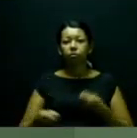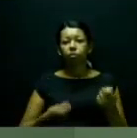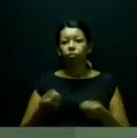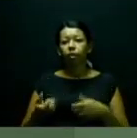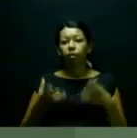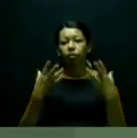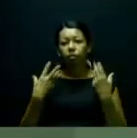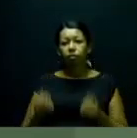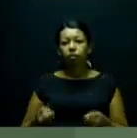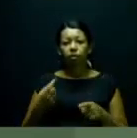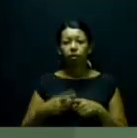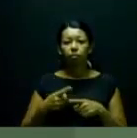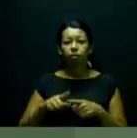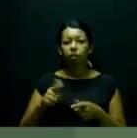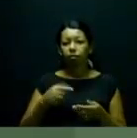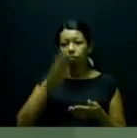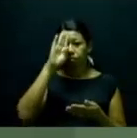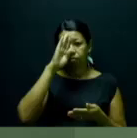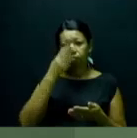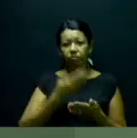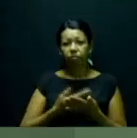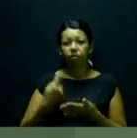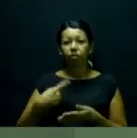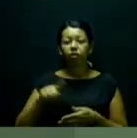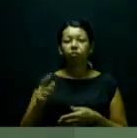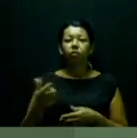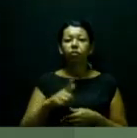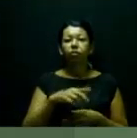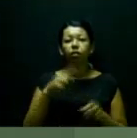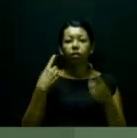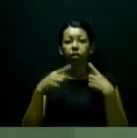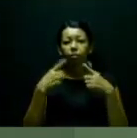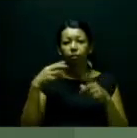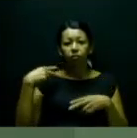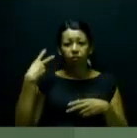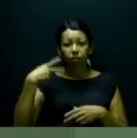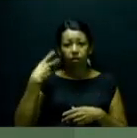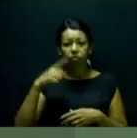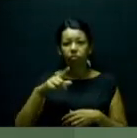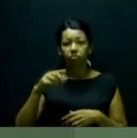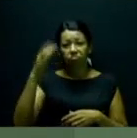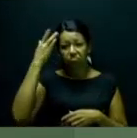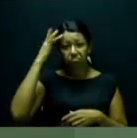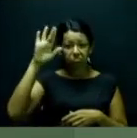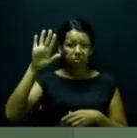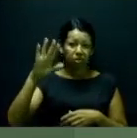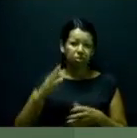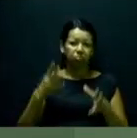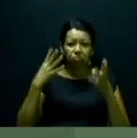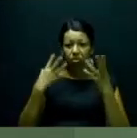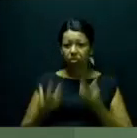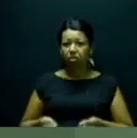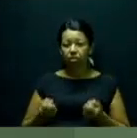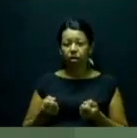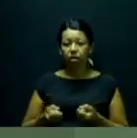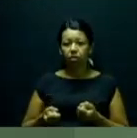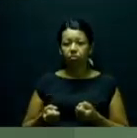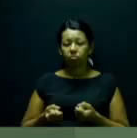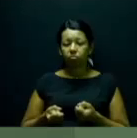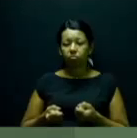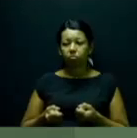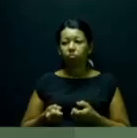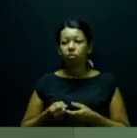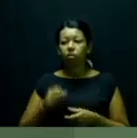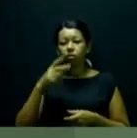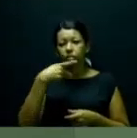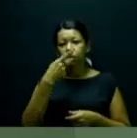porque não confia. Já estive vários que me reclamaram, vereador, eu não sei se eu vou aceitar. Vários, Neide,